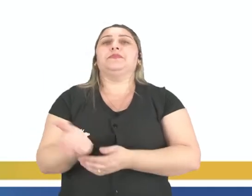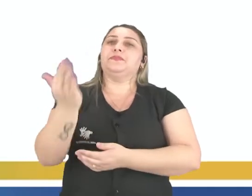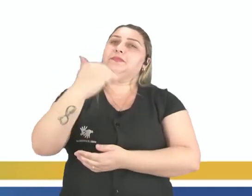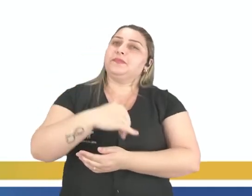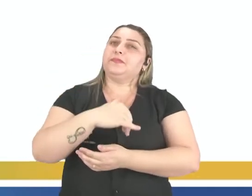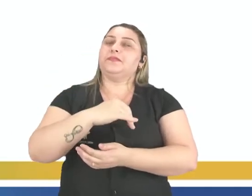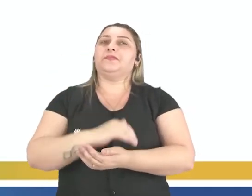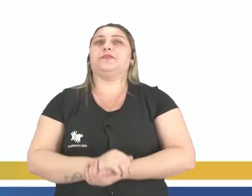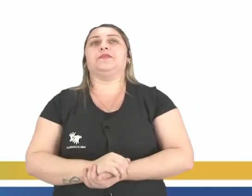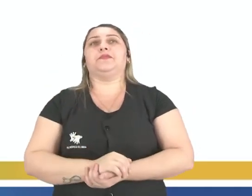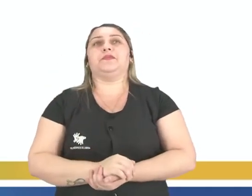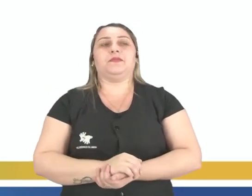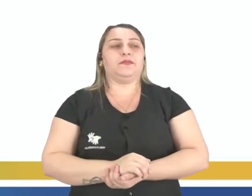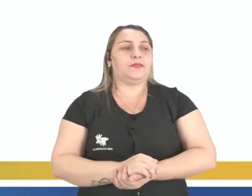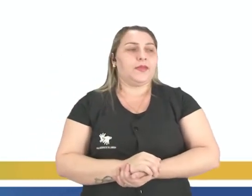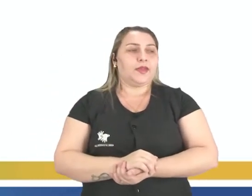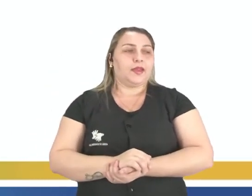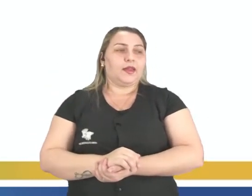lá.